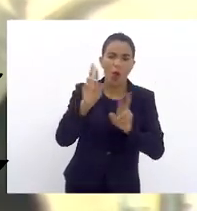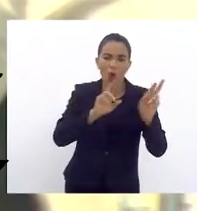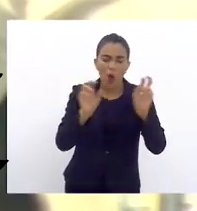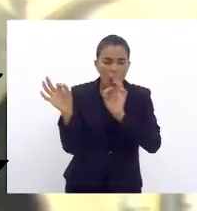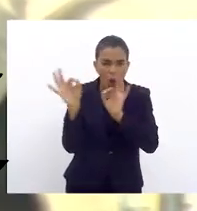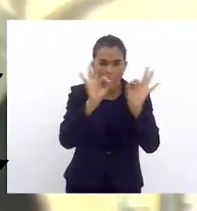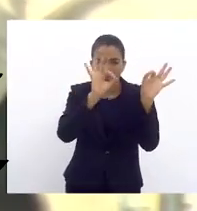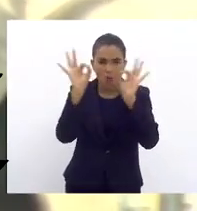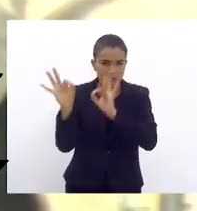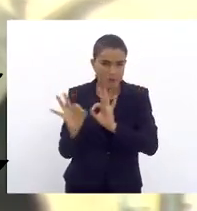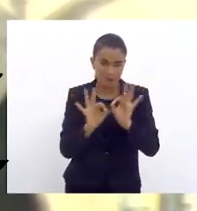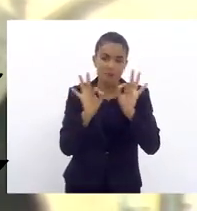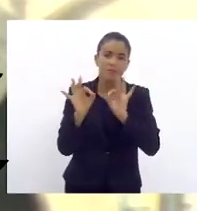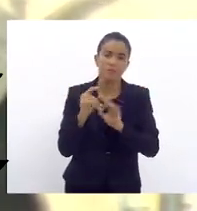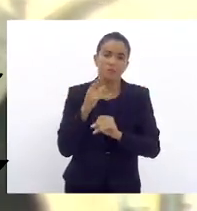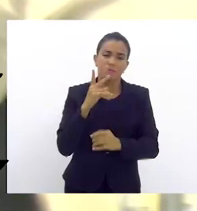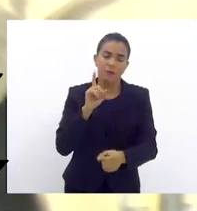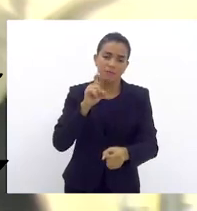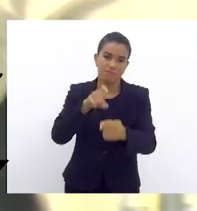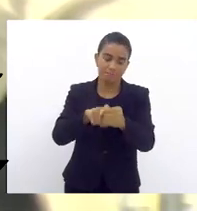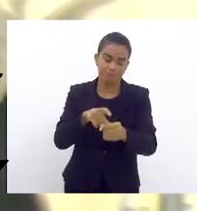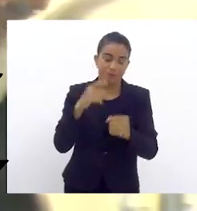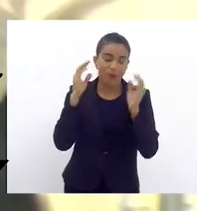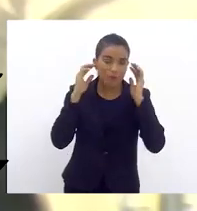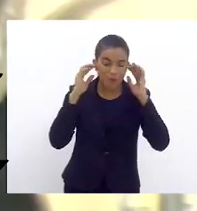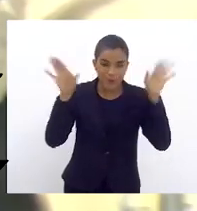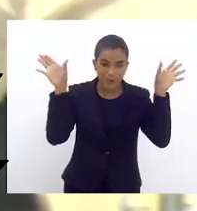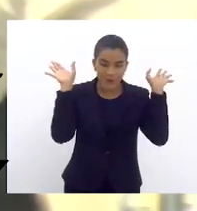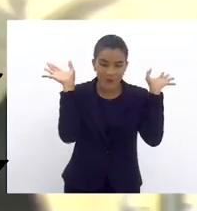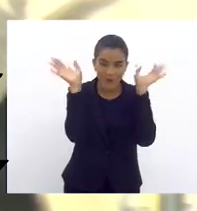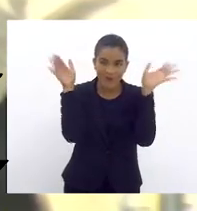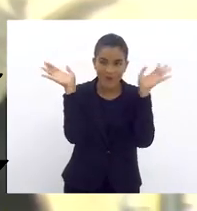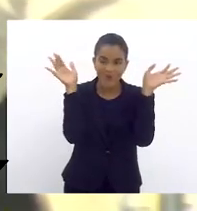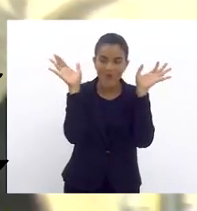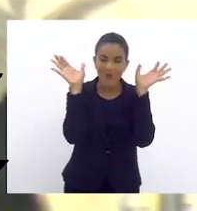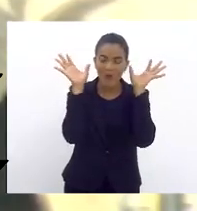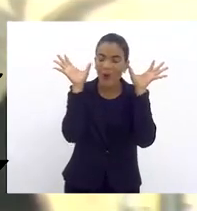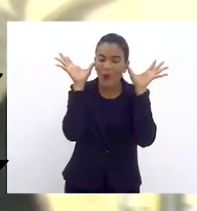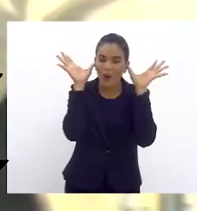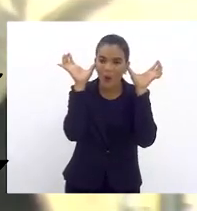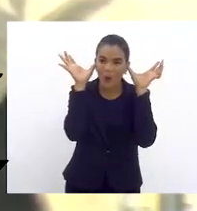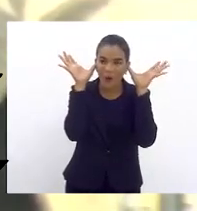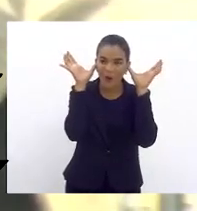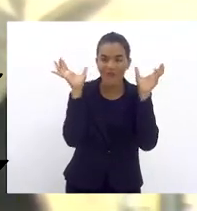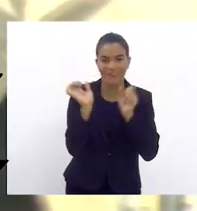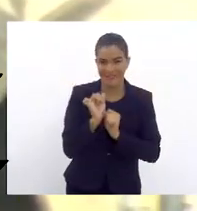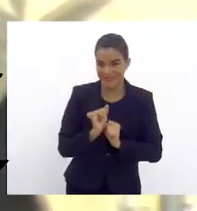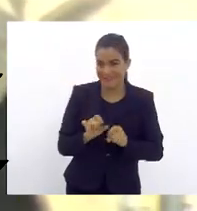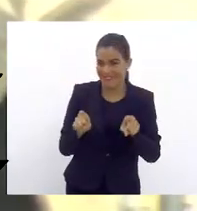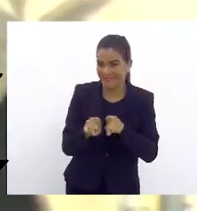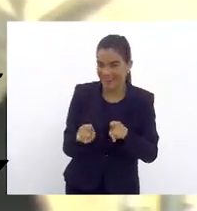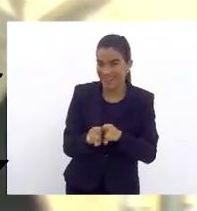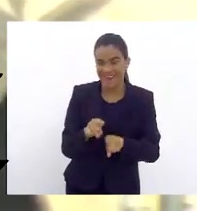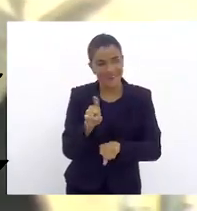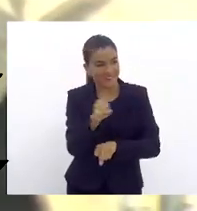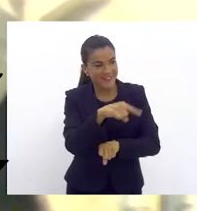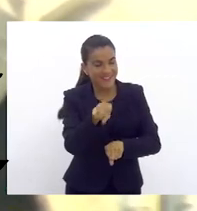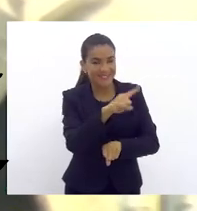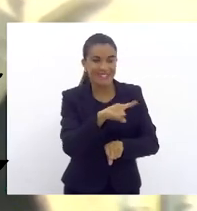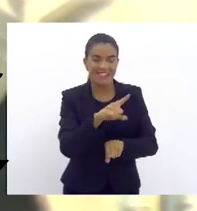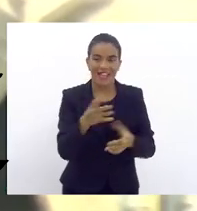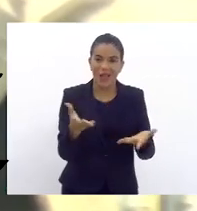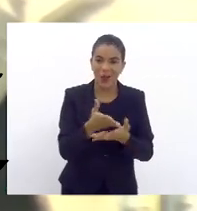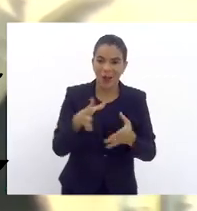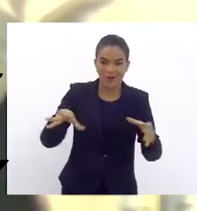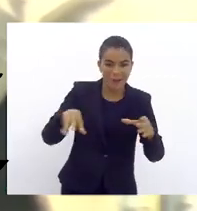dar um feedback que a gente tá com os ouvidos bem abertos e tá ouvindo também vocês e vamos incorporar